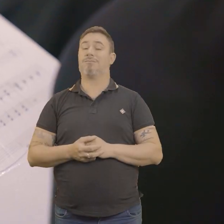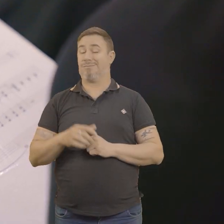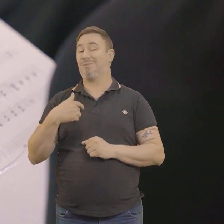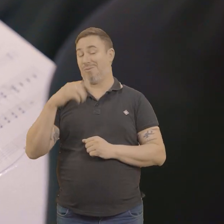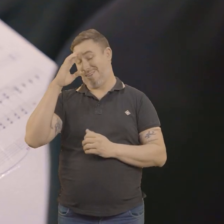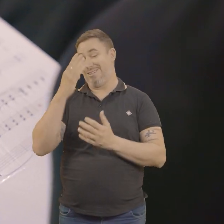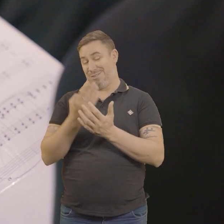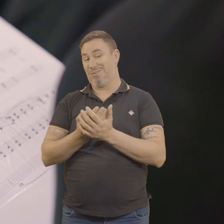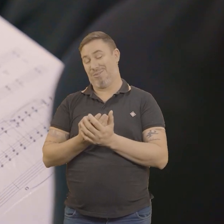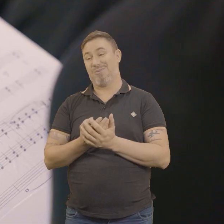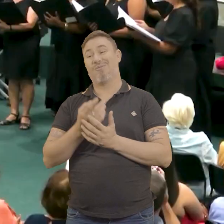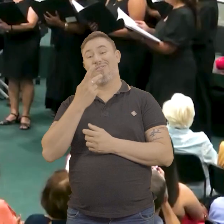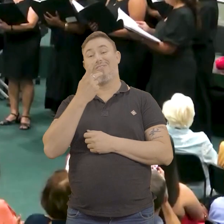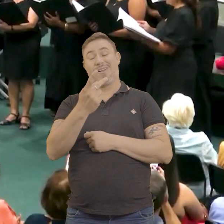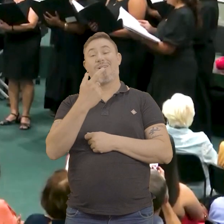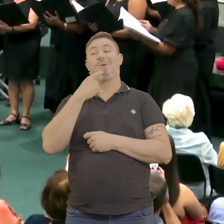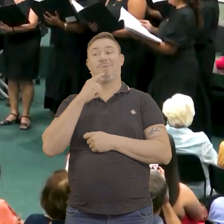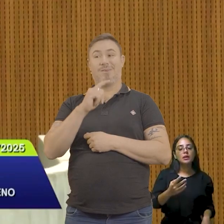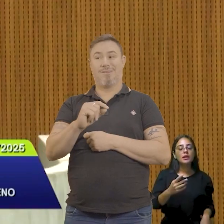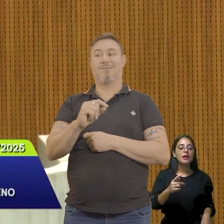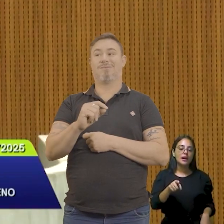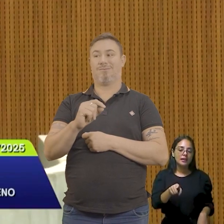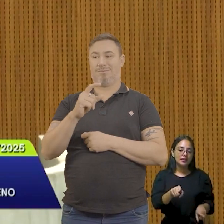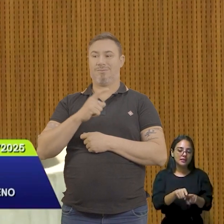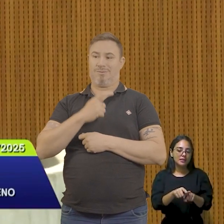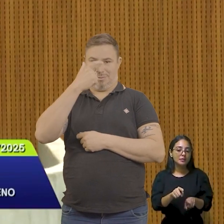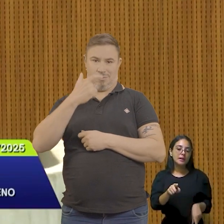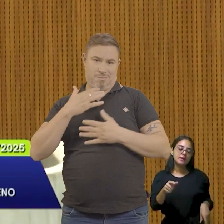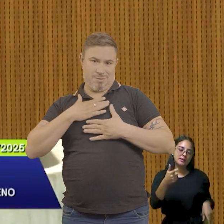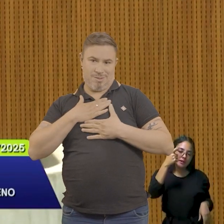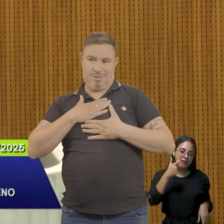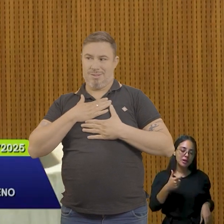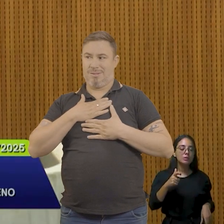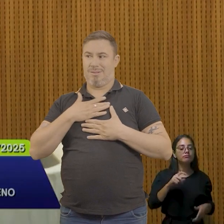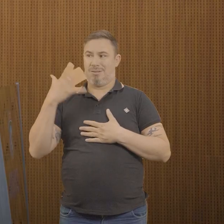Acredito poder afirmar que considero, assim como eu, que a